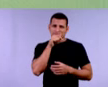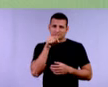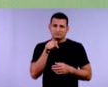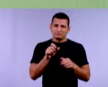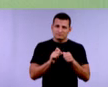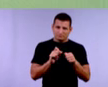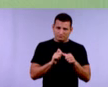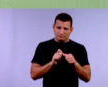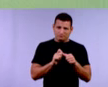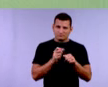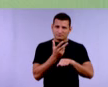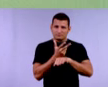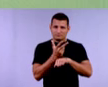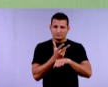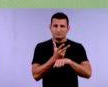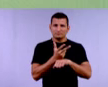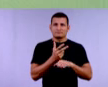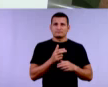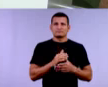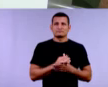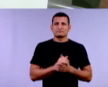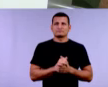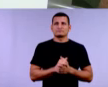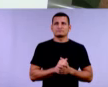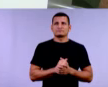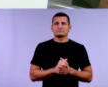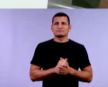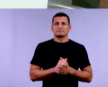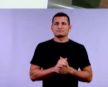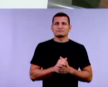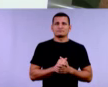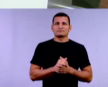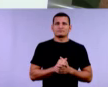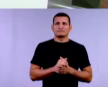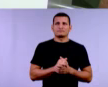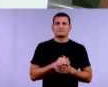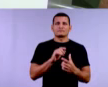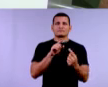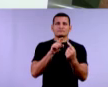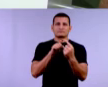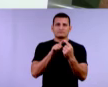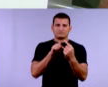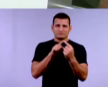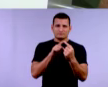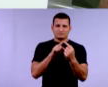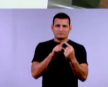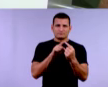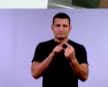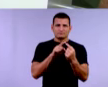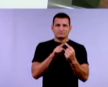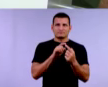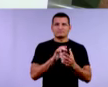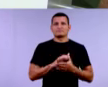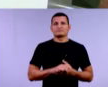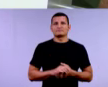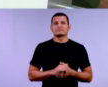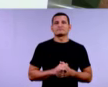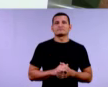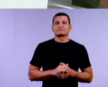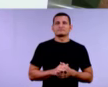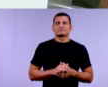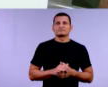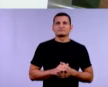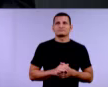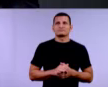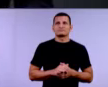esse assunto. Ok, professora Tayane? Vamos lá. Então, concordância dos nossos micos de cada dia, livrai-nos sempre. Vamos